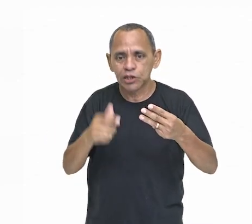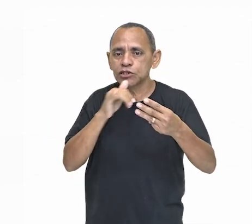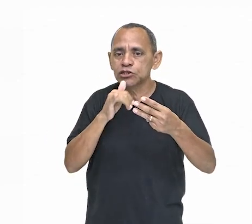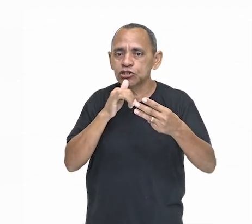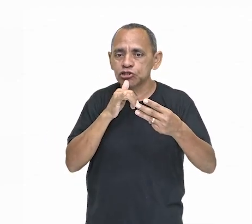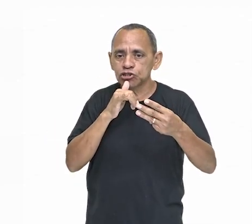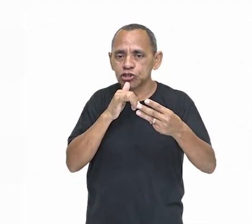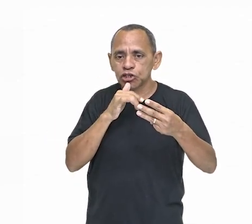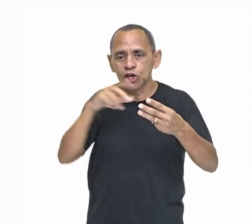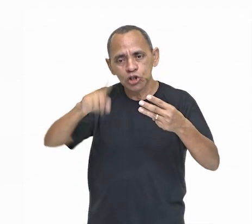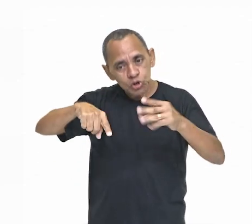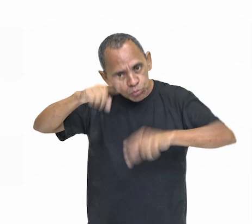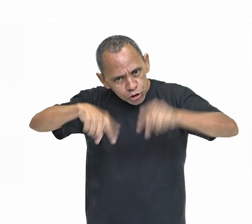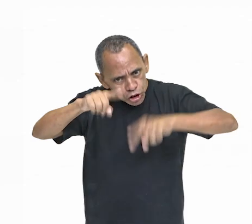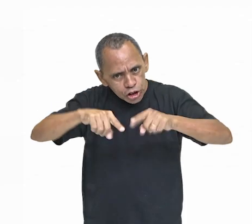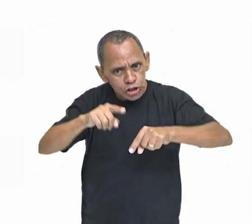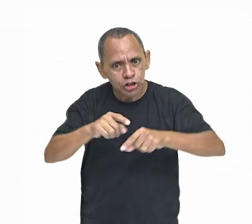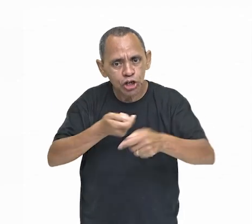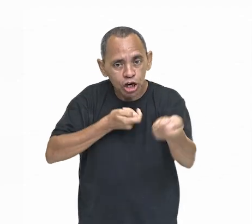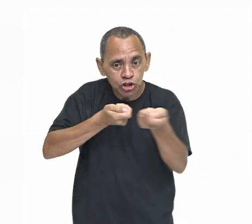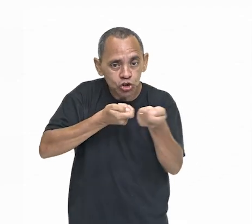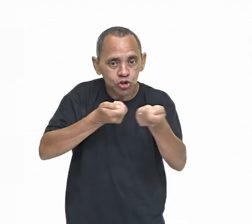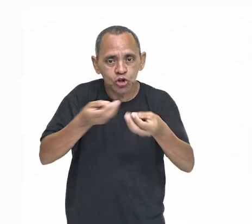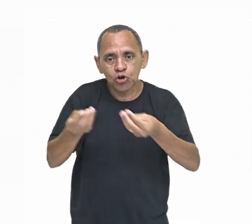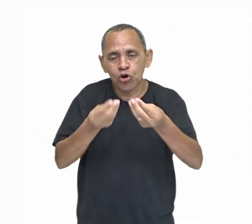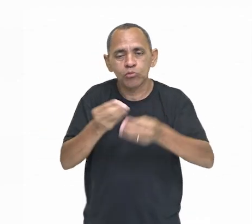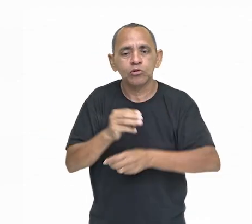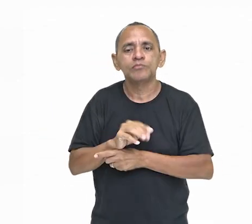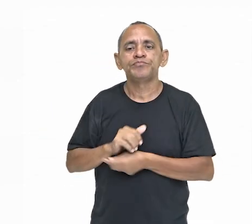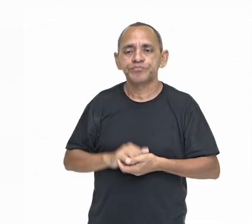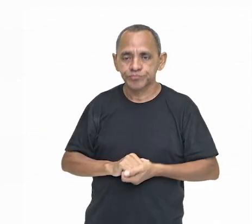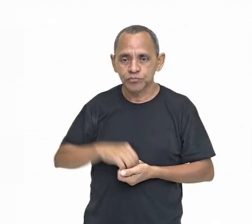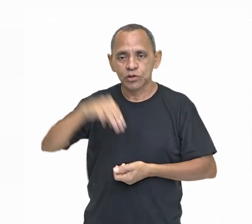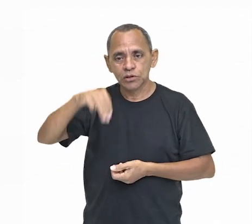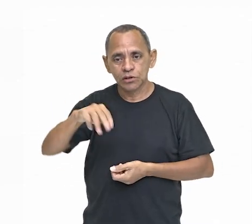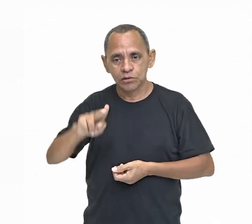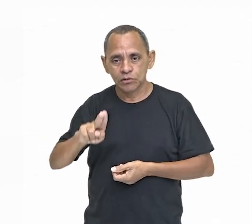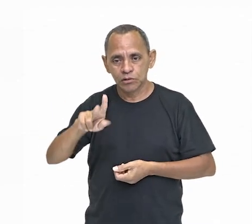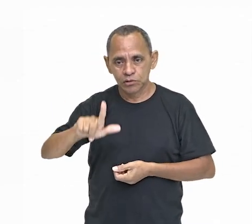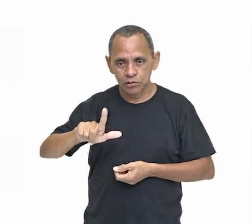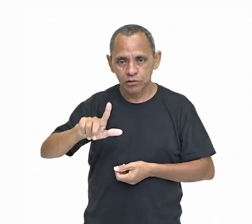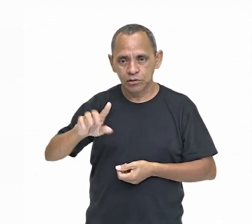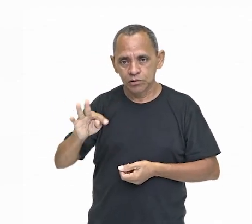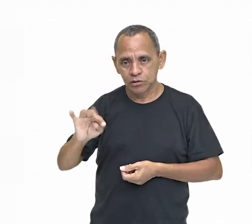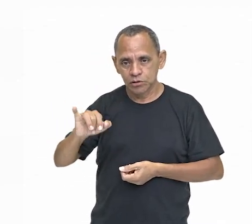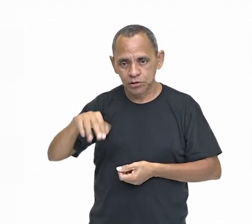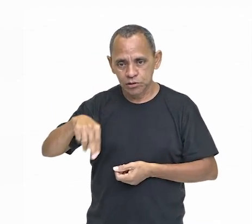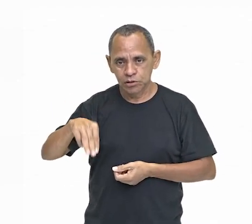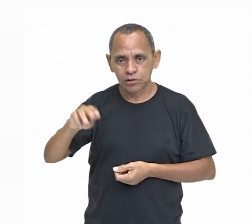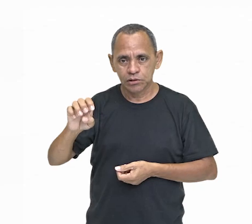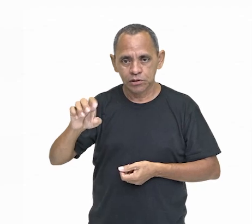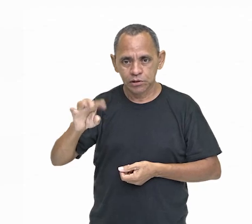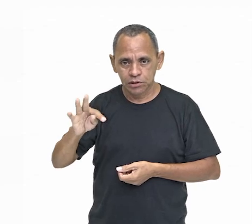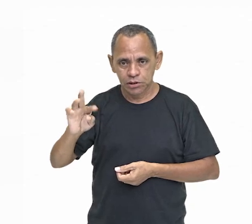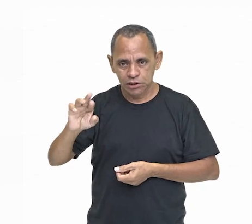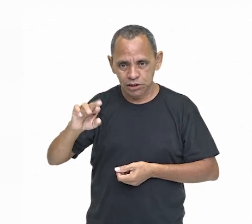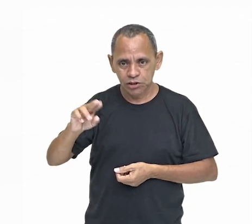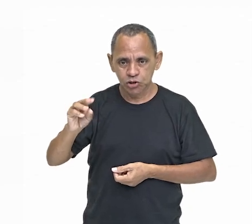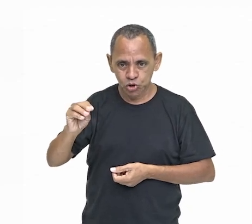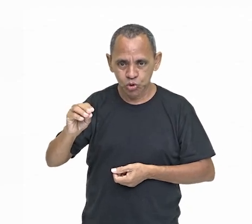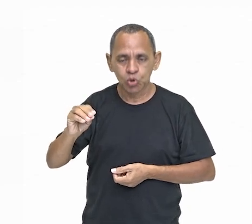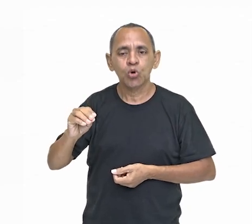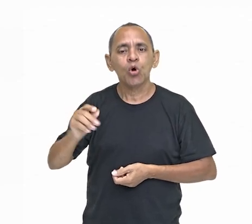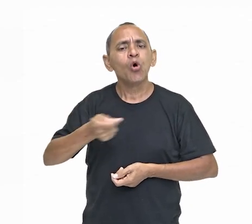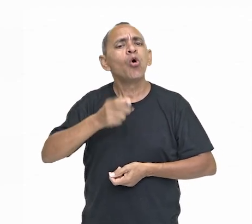de dispositivos de controle. O multímetro é um dispositivo usado para medir